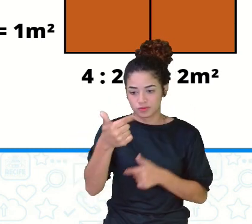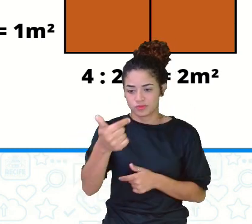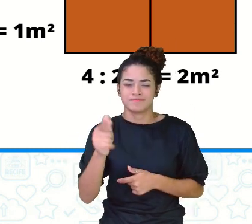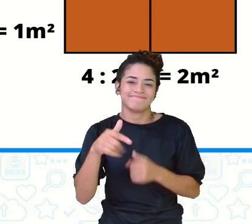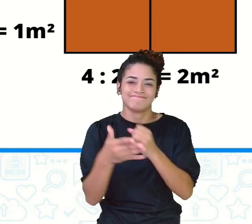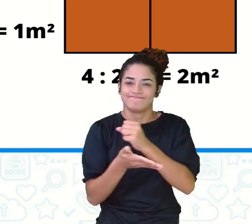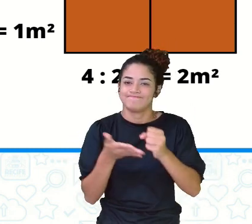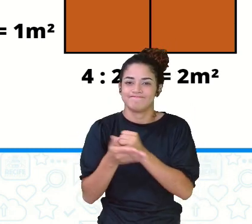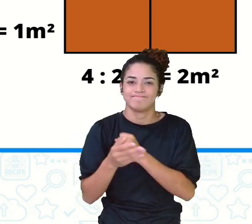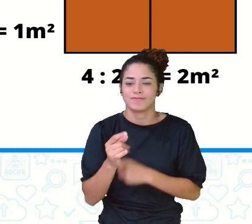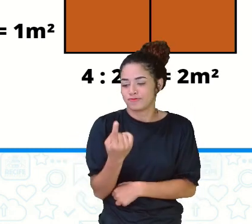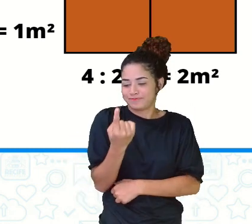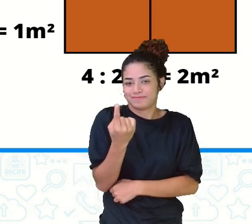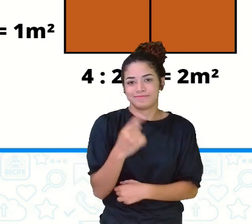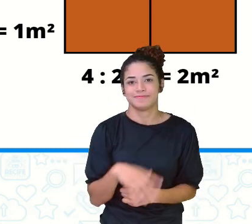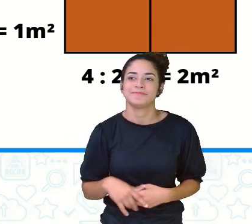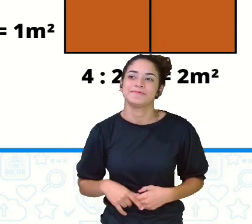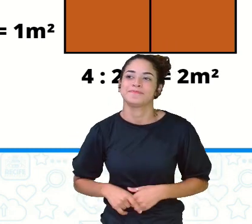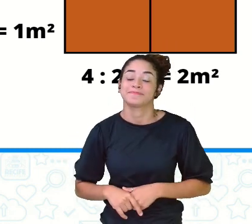Divisão básica, 1.